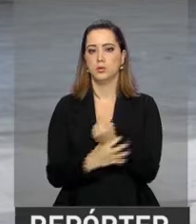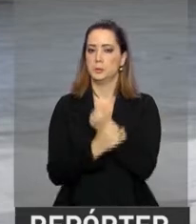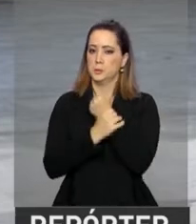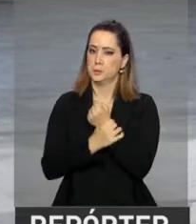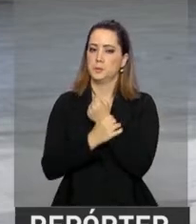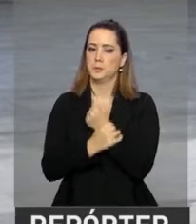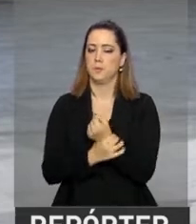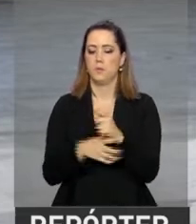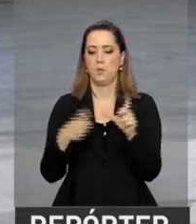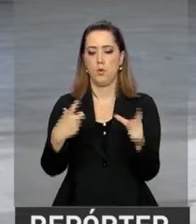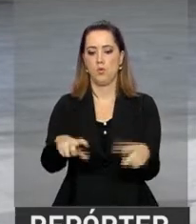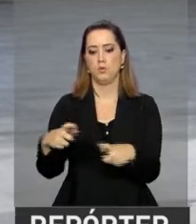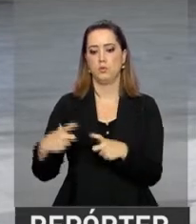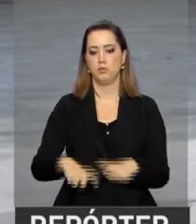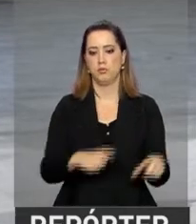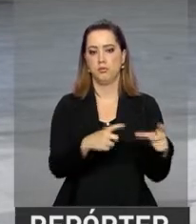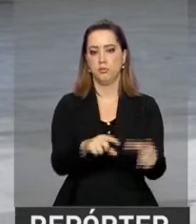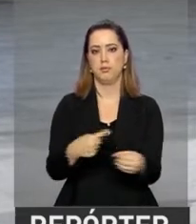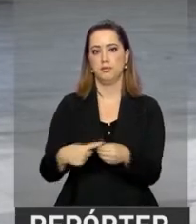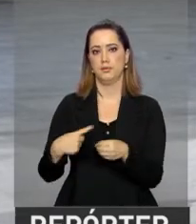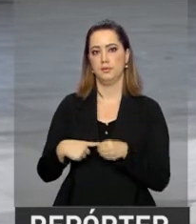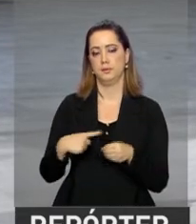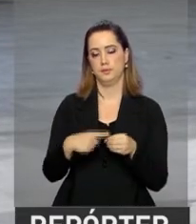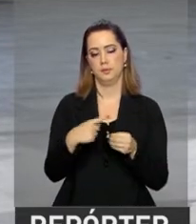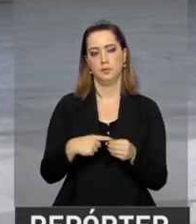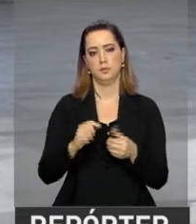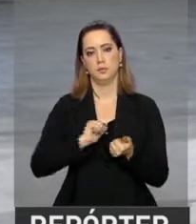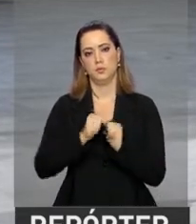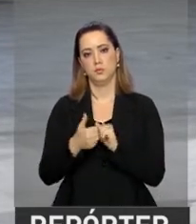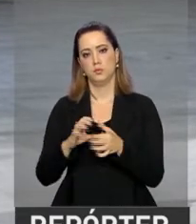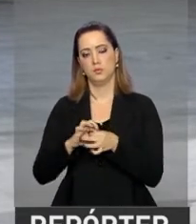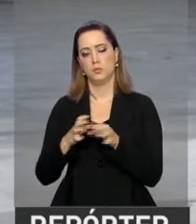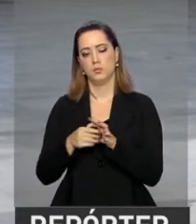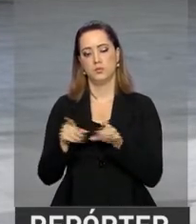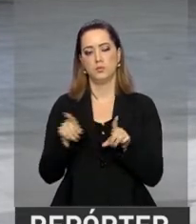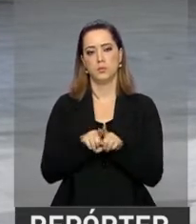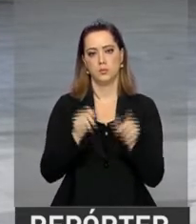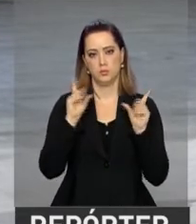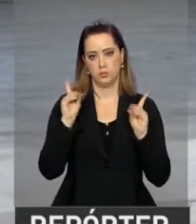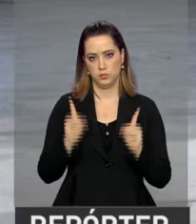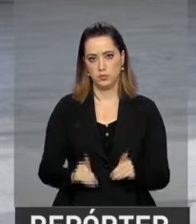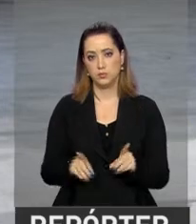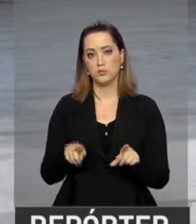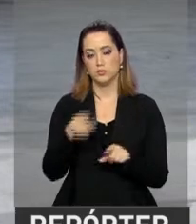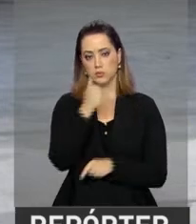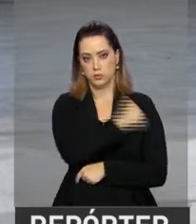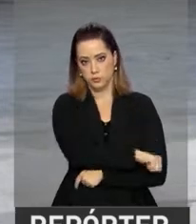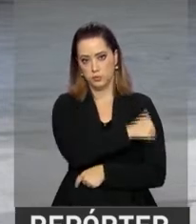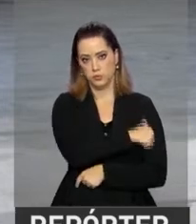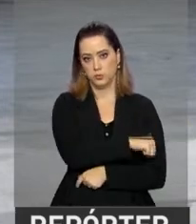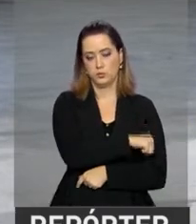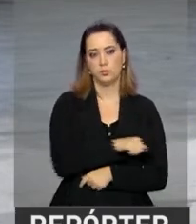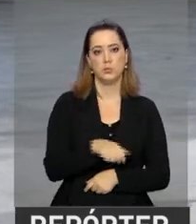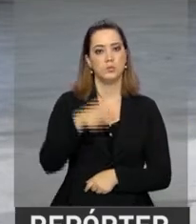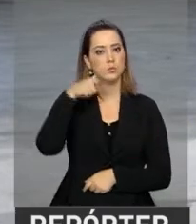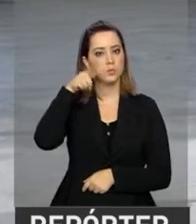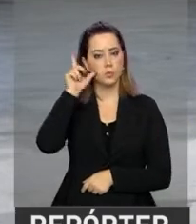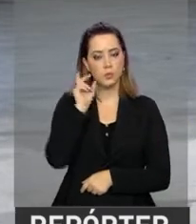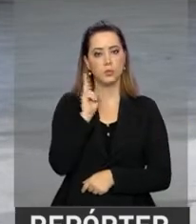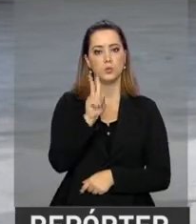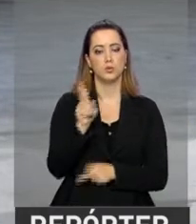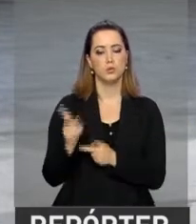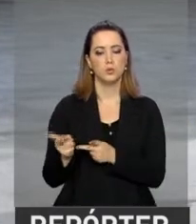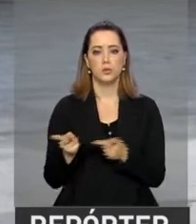segurança setoriais para os Jogos Olímpicos e Paralímpicos no Rio de Janeiro. O ministro visitou ontem o centro